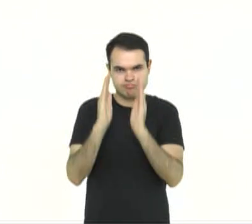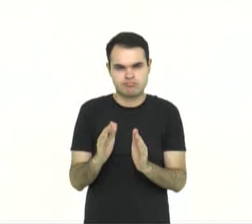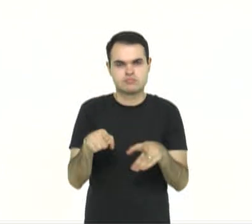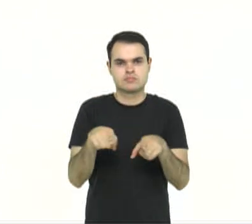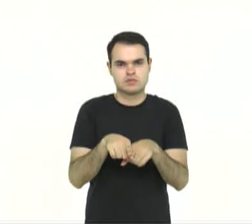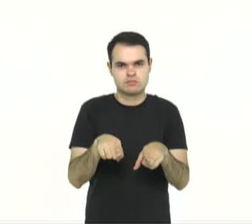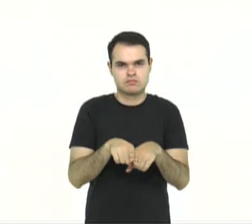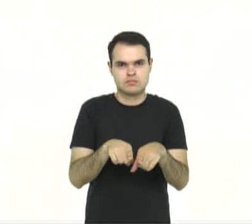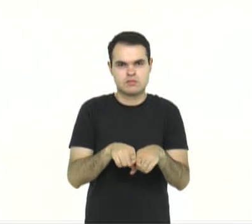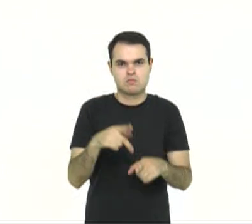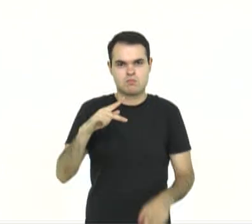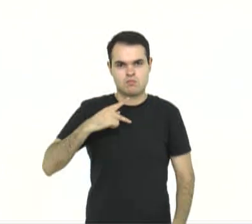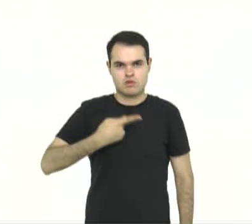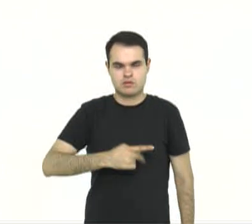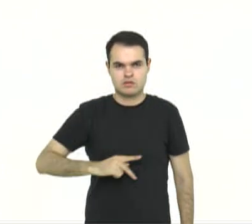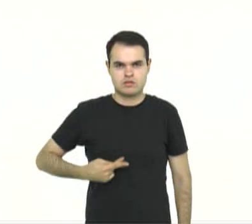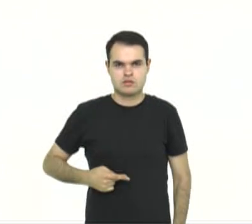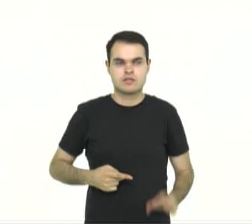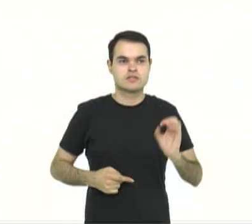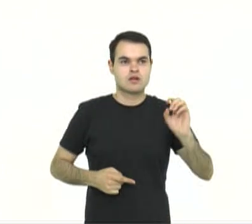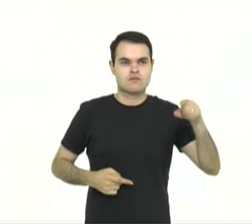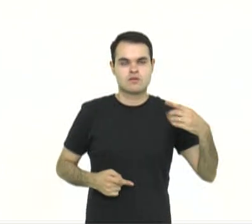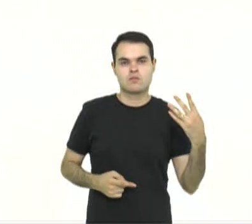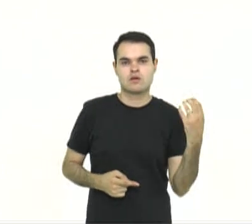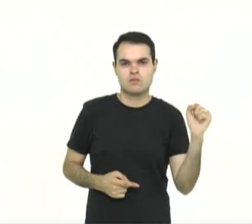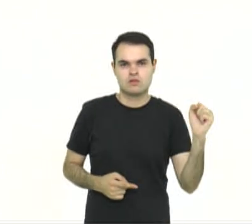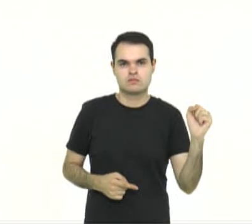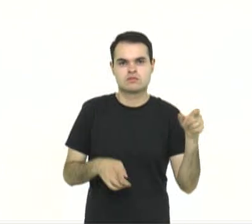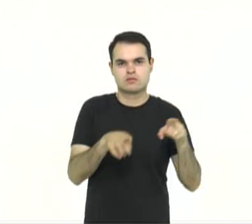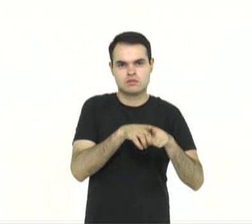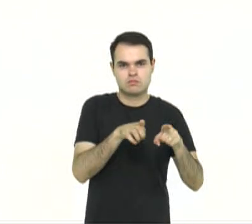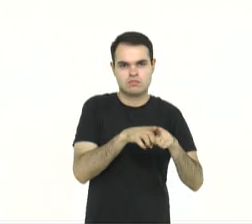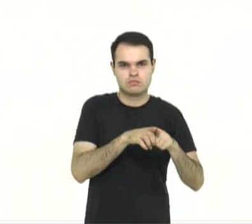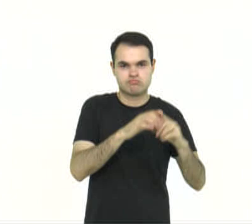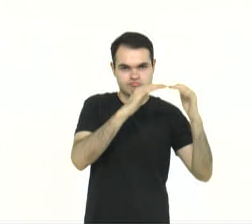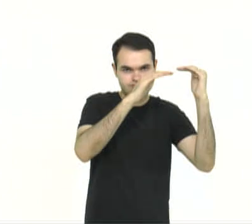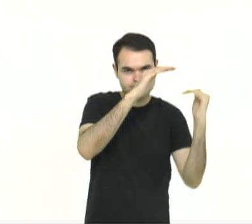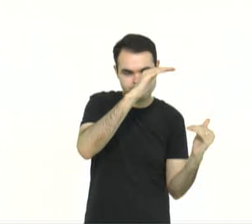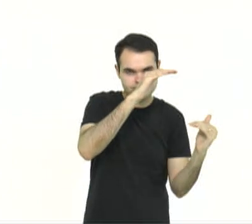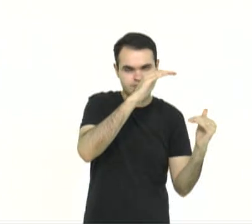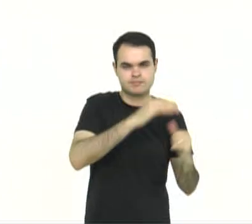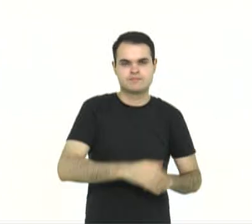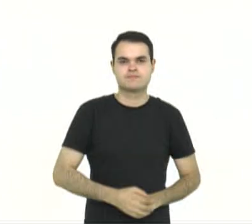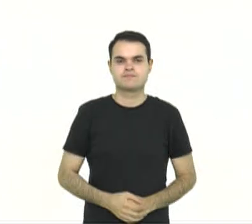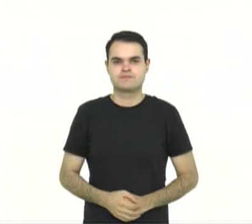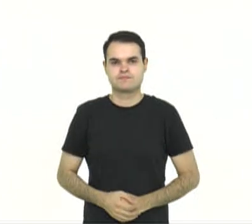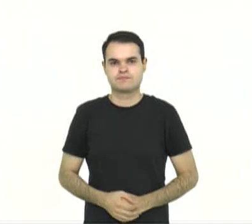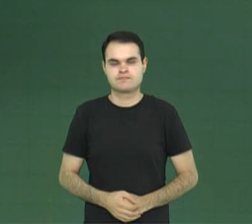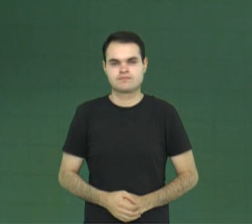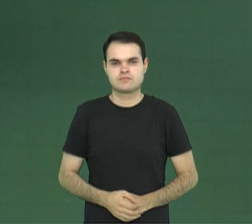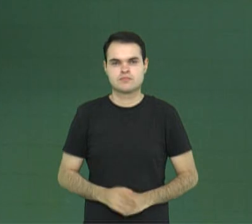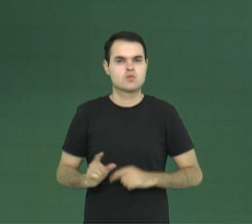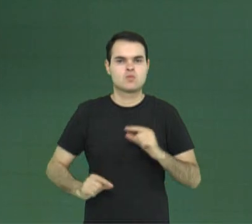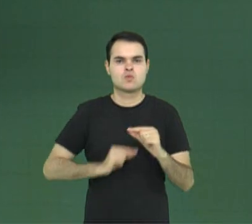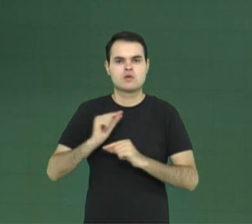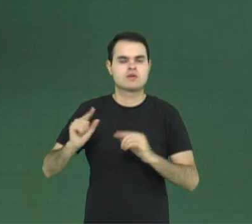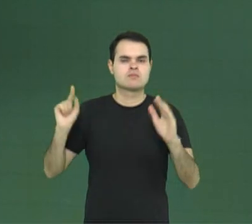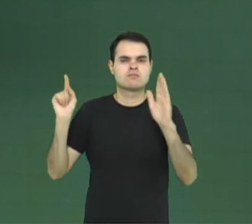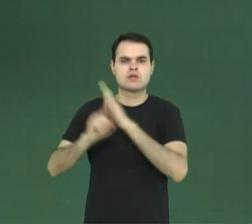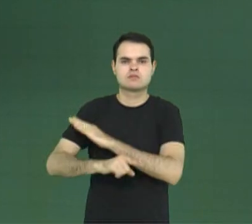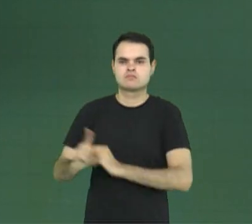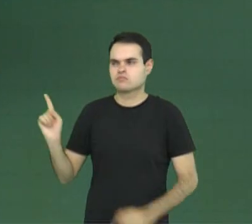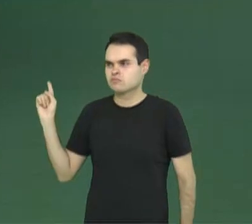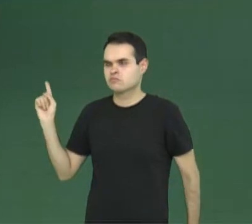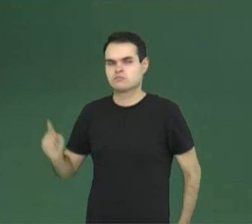cúbico de proteína e 0,48 gramas por centímetro cúbico de aminoácidos. E o que ele está perguntando aqui?